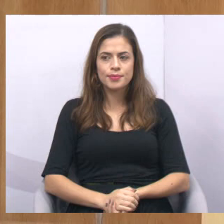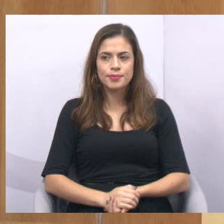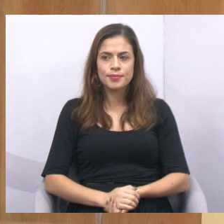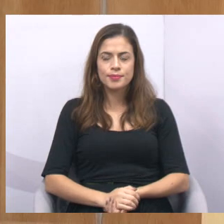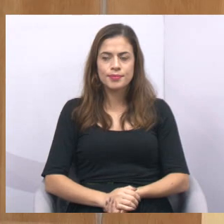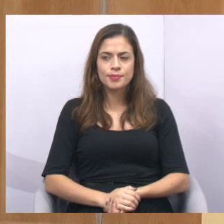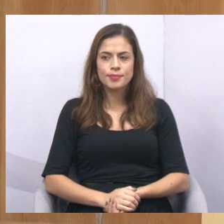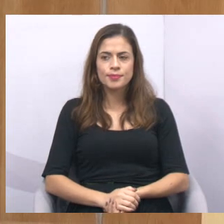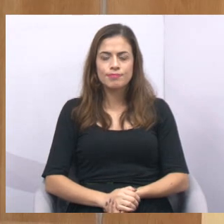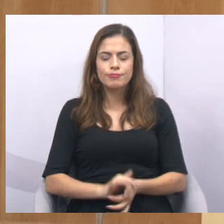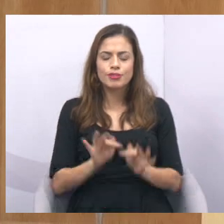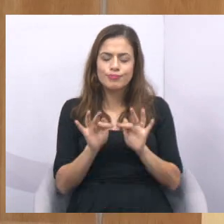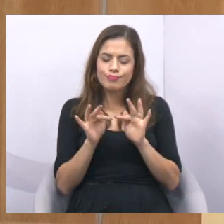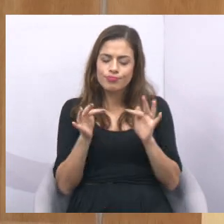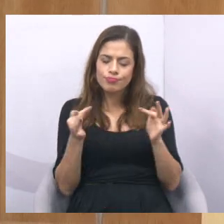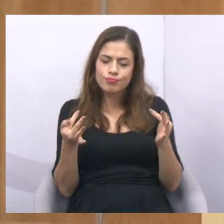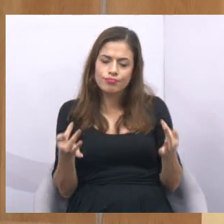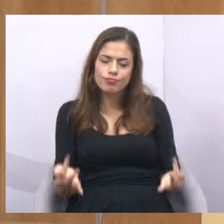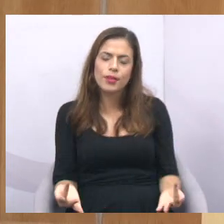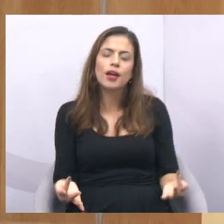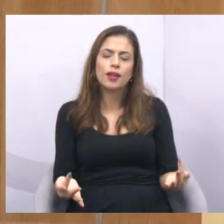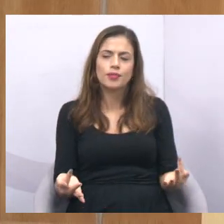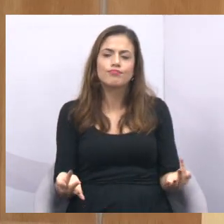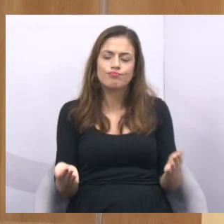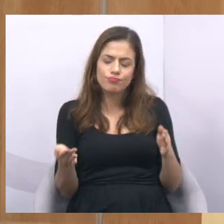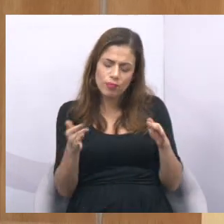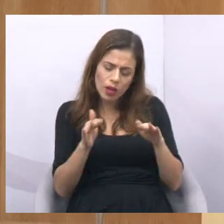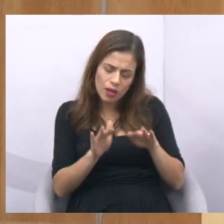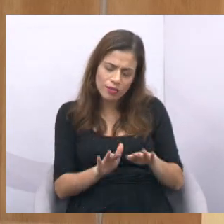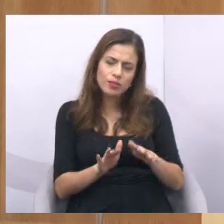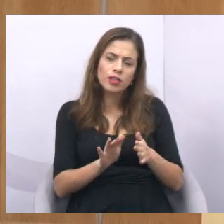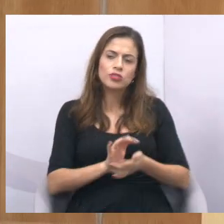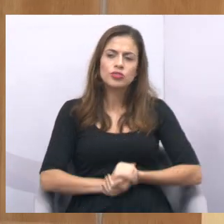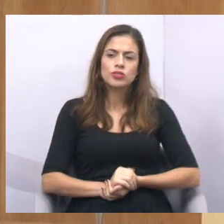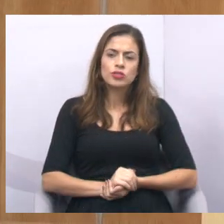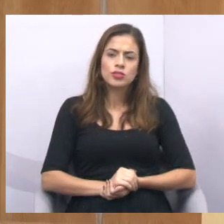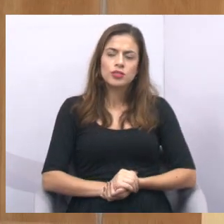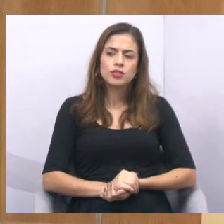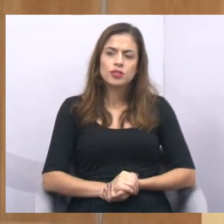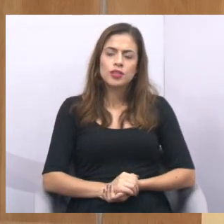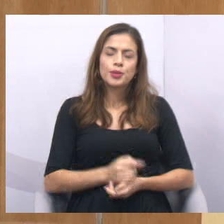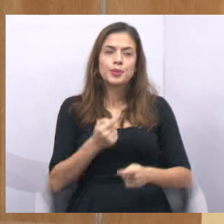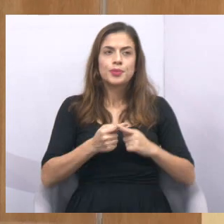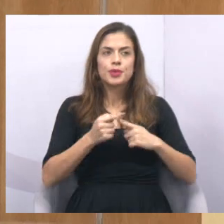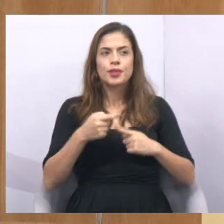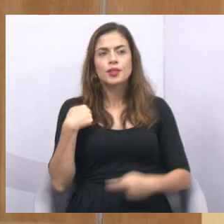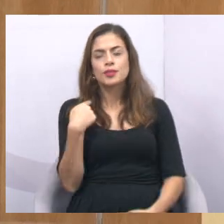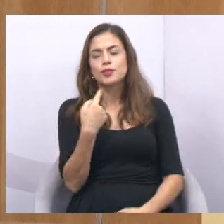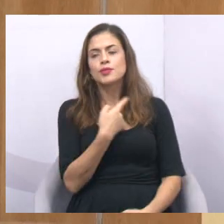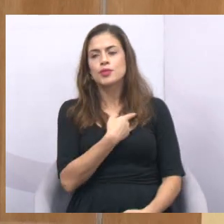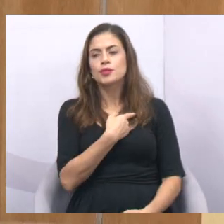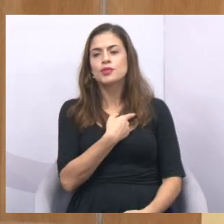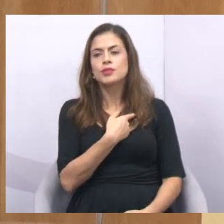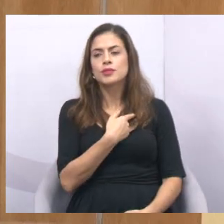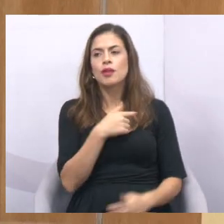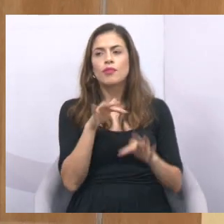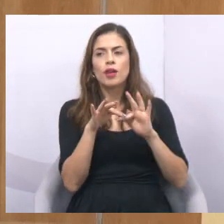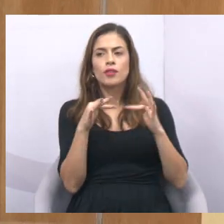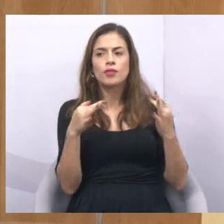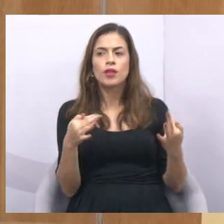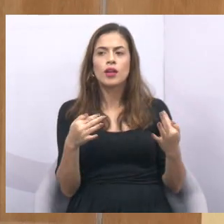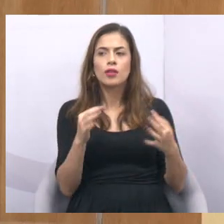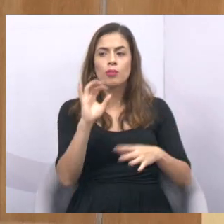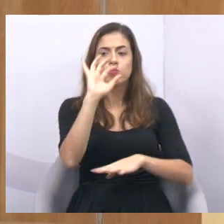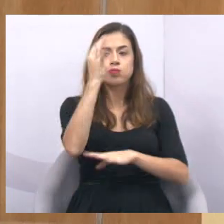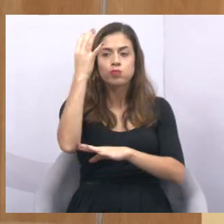essa humildade, toda essa simplicidade, porque a gente traz um ditado que de boas